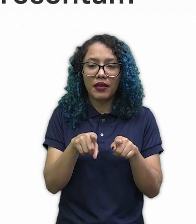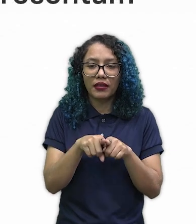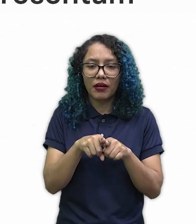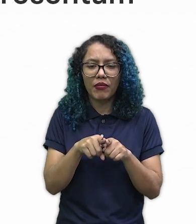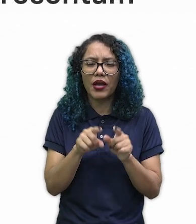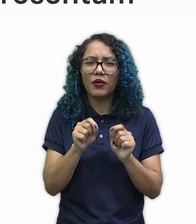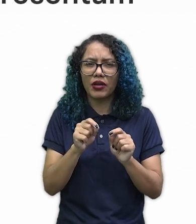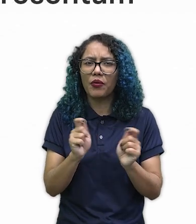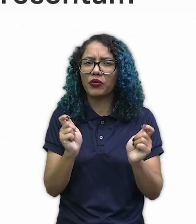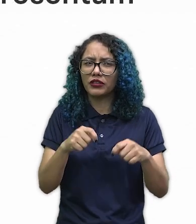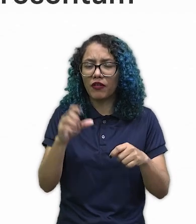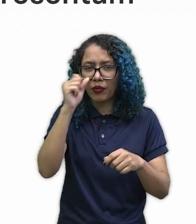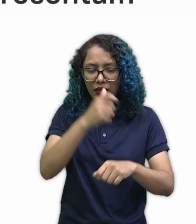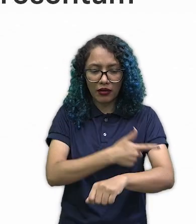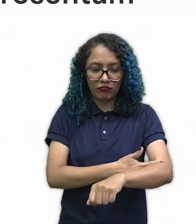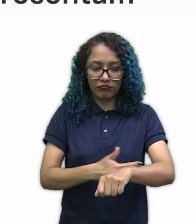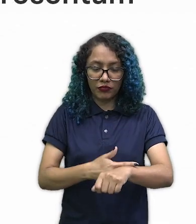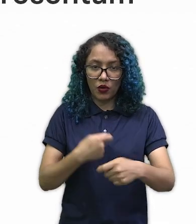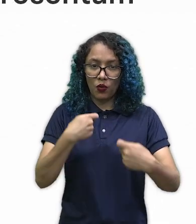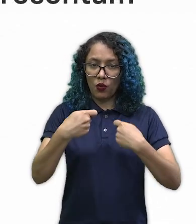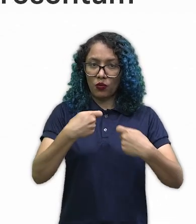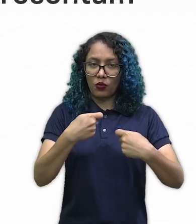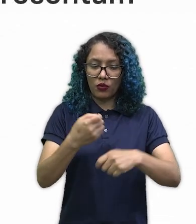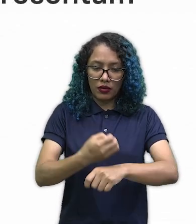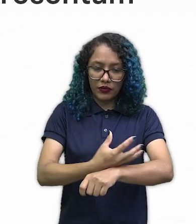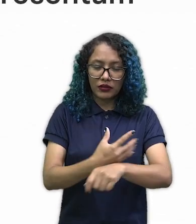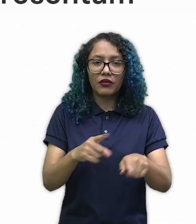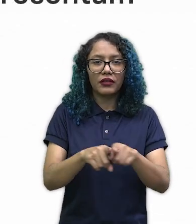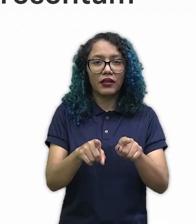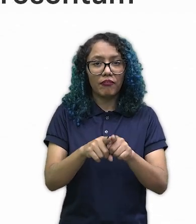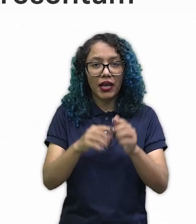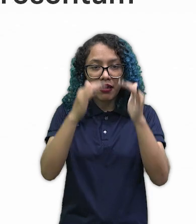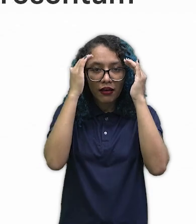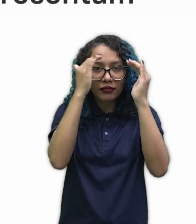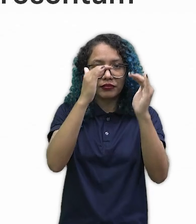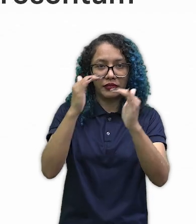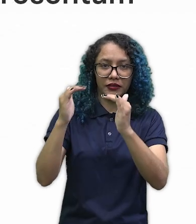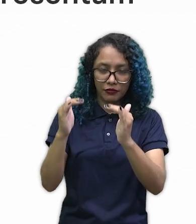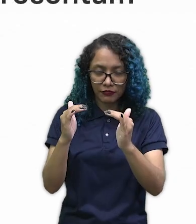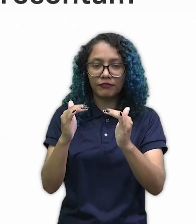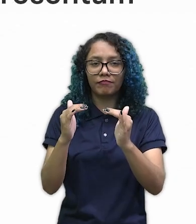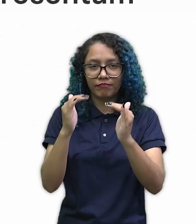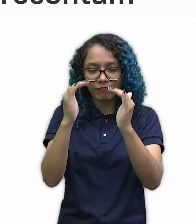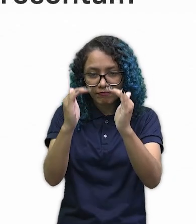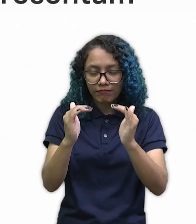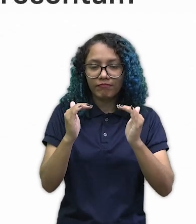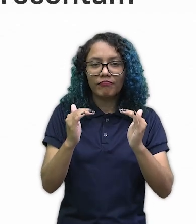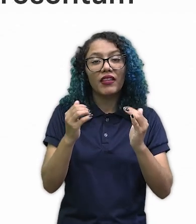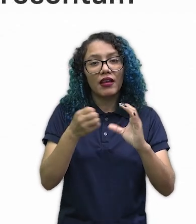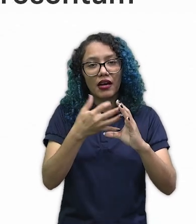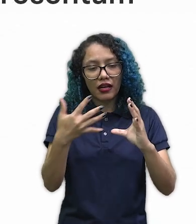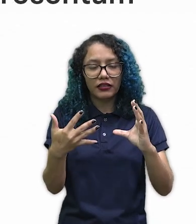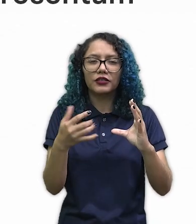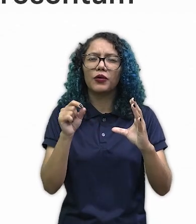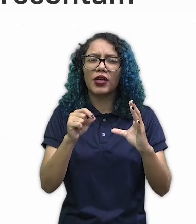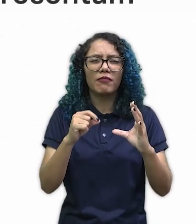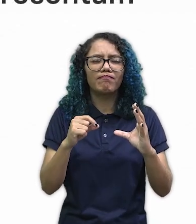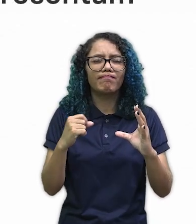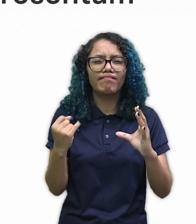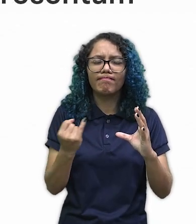representam disciplina, controle emocional e respeito mútuo, características que se tornam